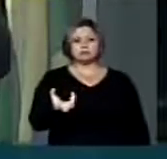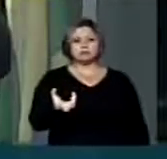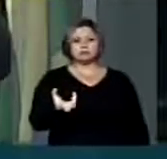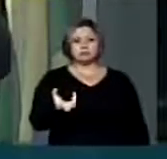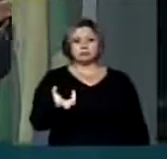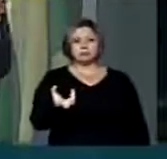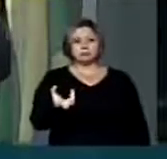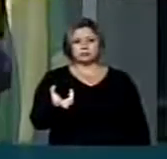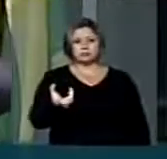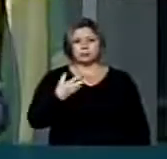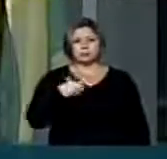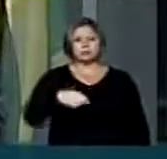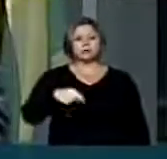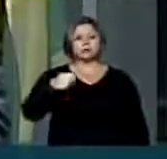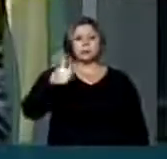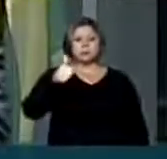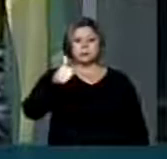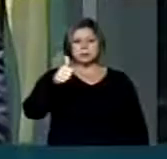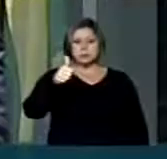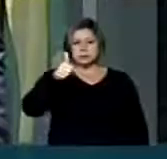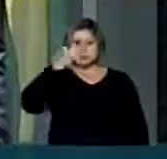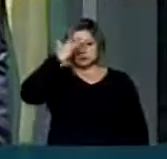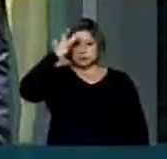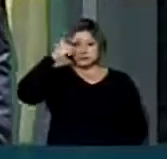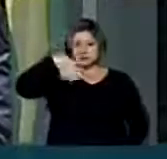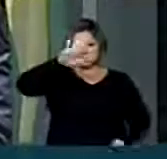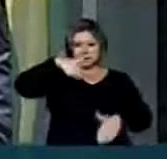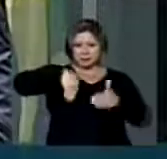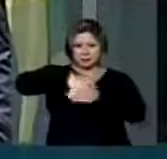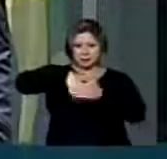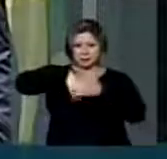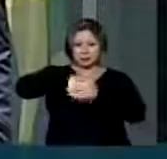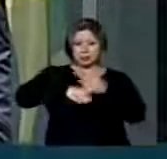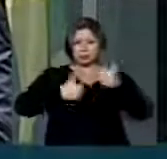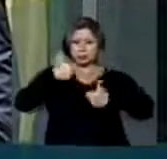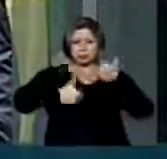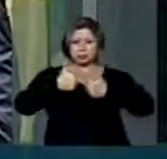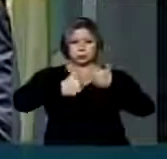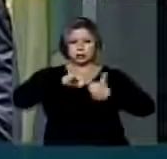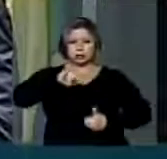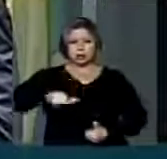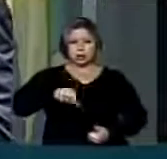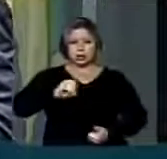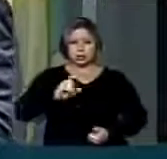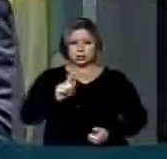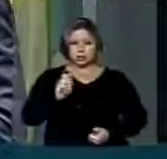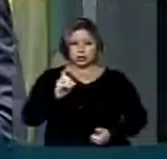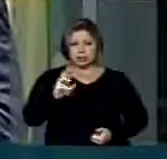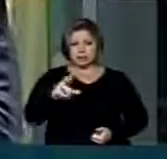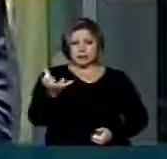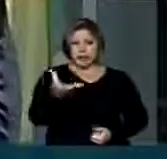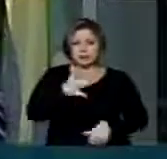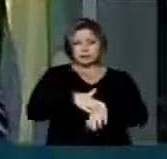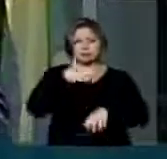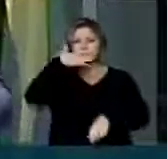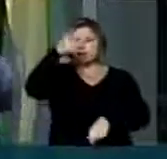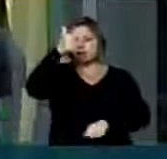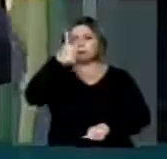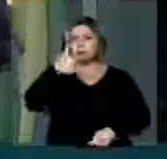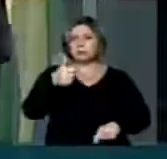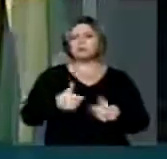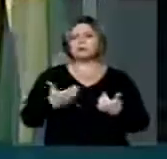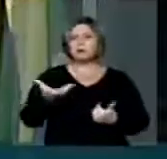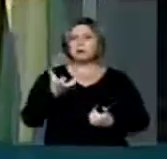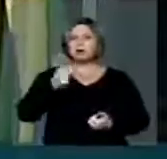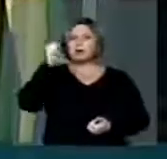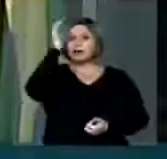os nossos 11 jogadores que estiverem em campo tenham êxito. Nós queremos que o